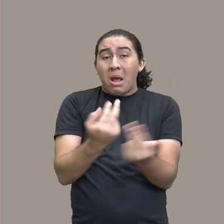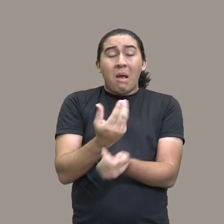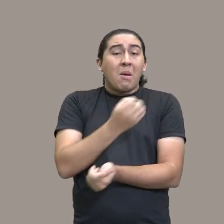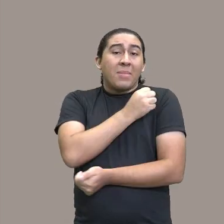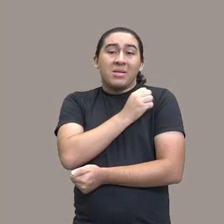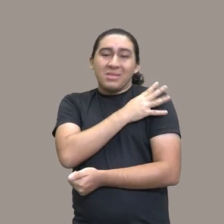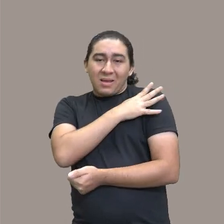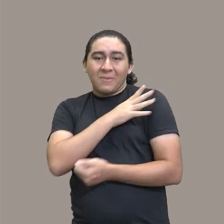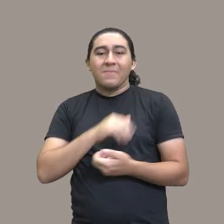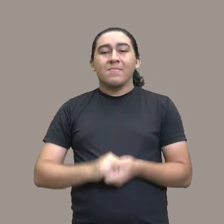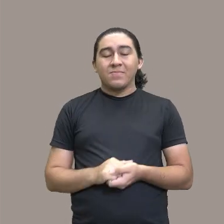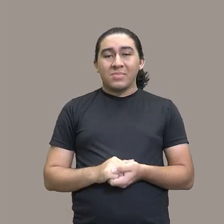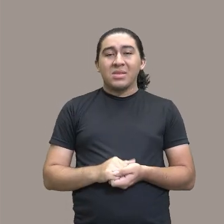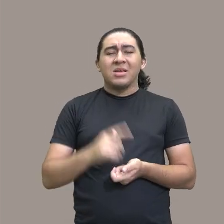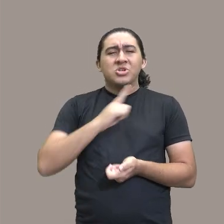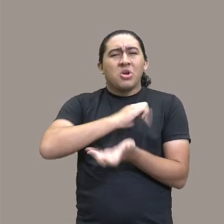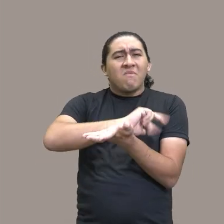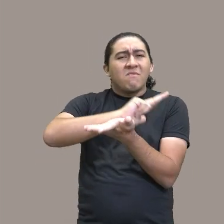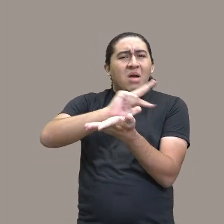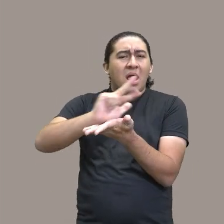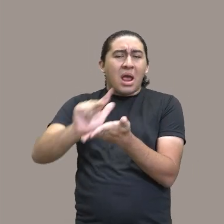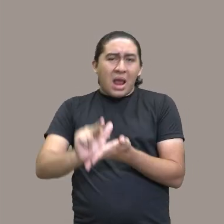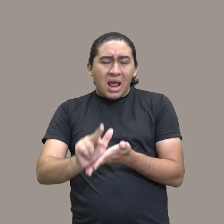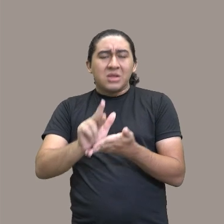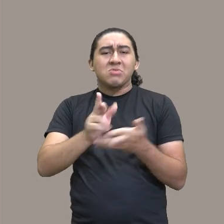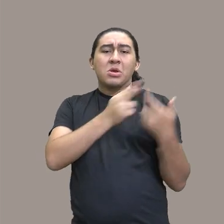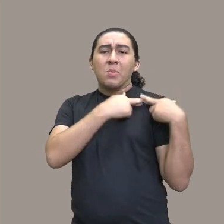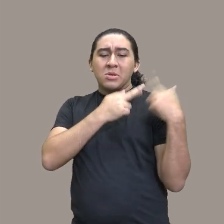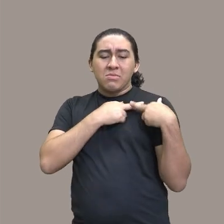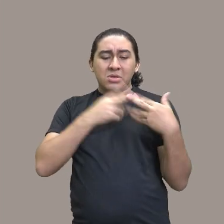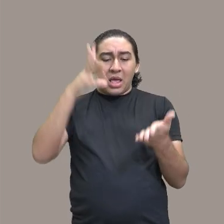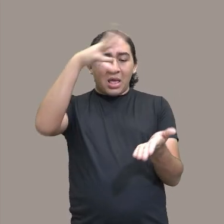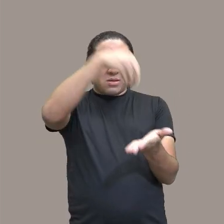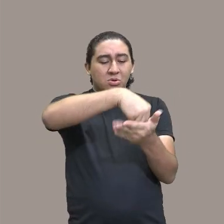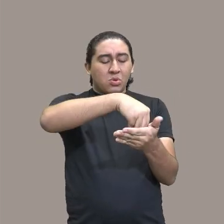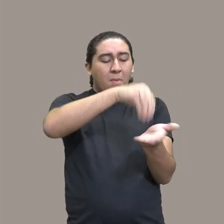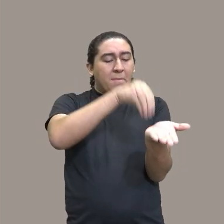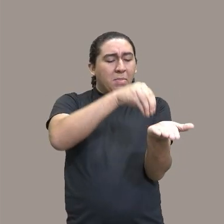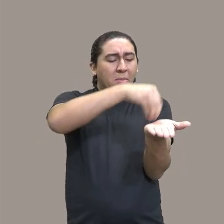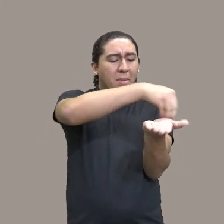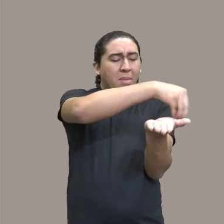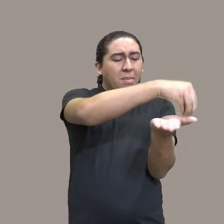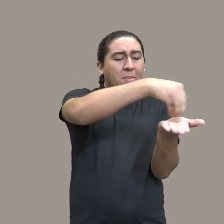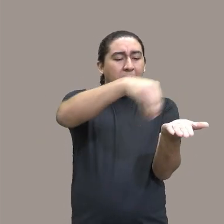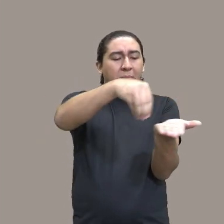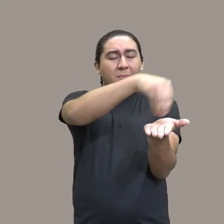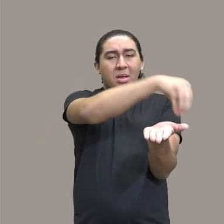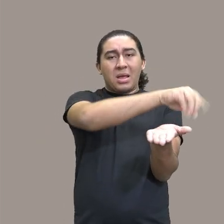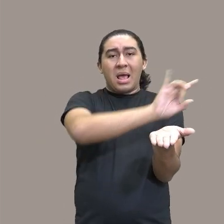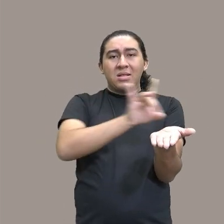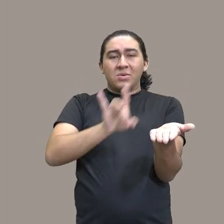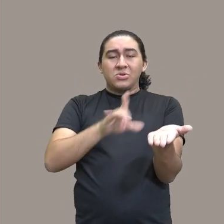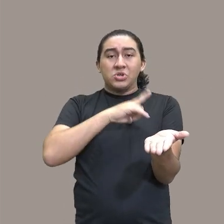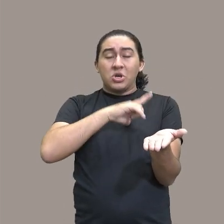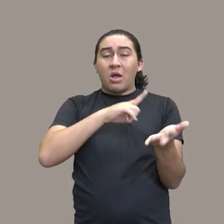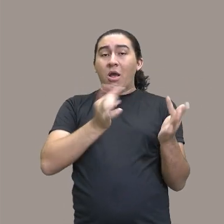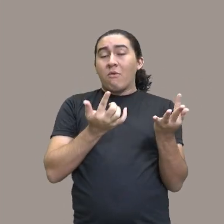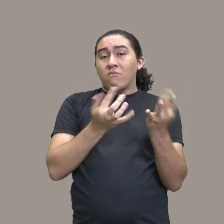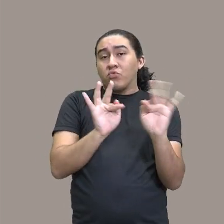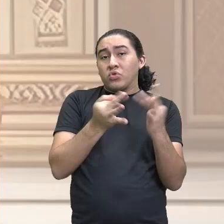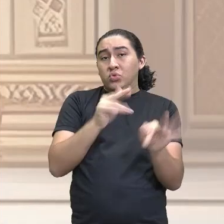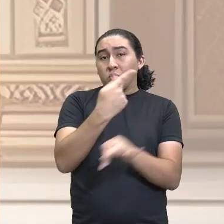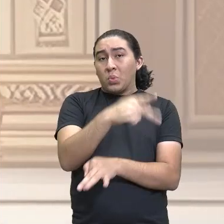a cavalaria, os carros de combate, os condutores de elefantes, o principal vizir e o próprio